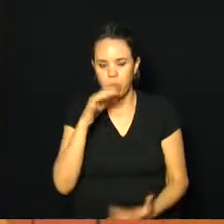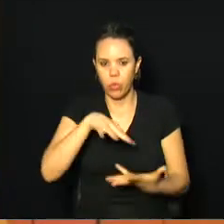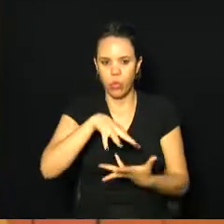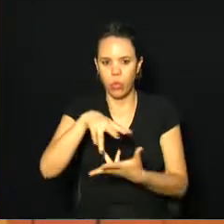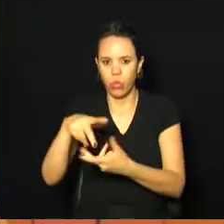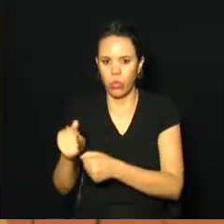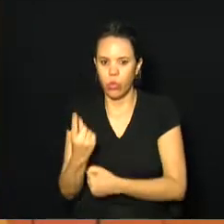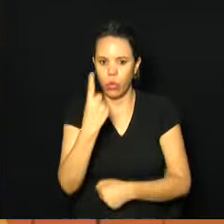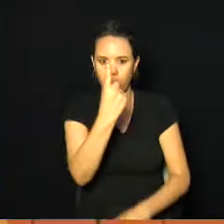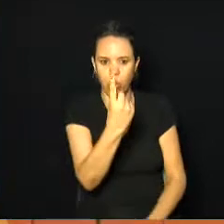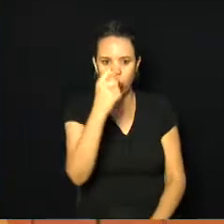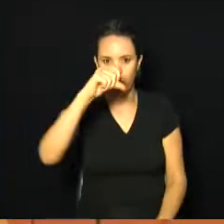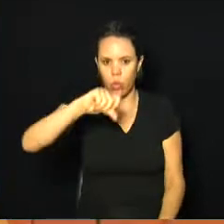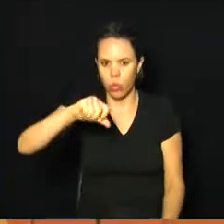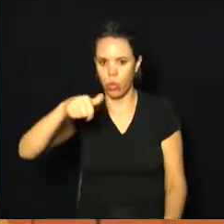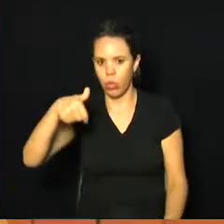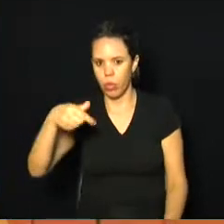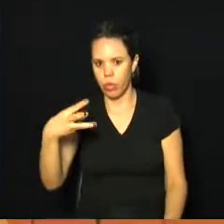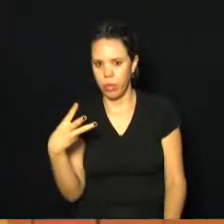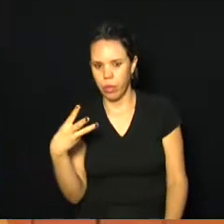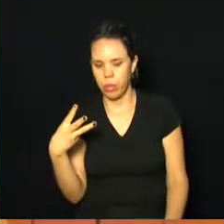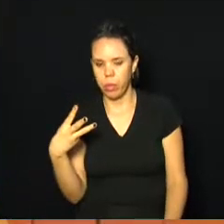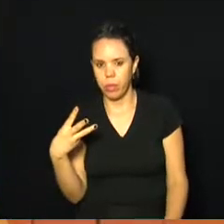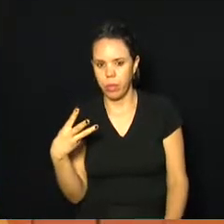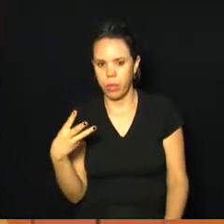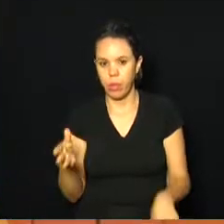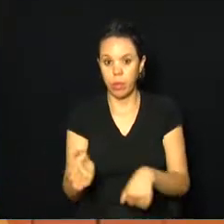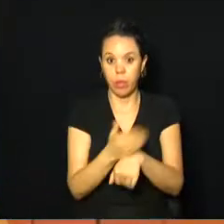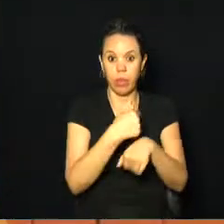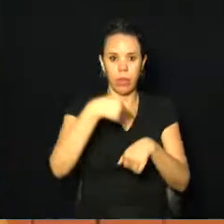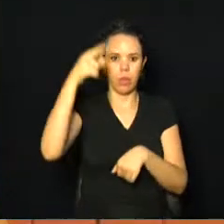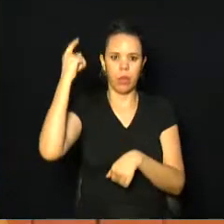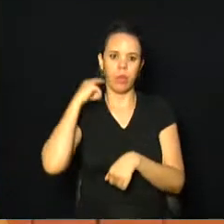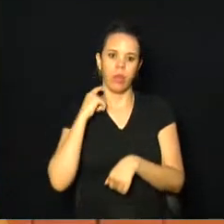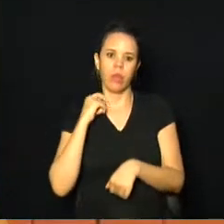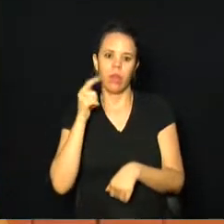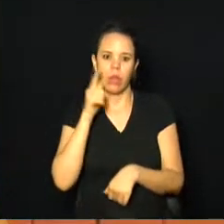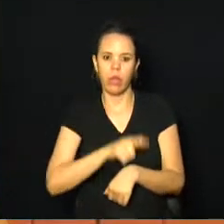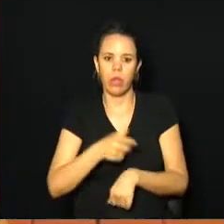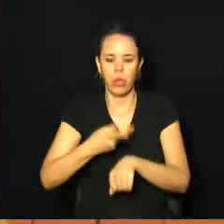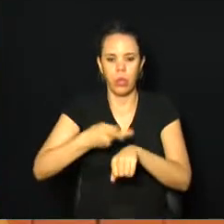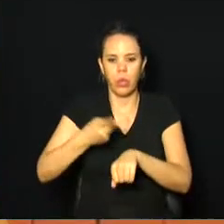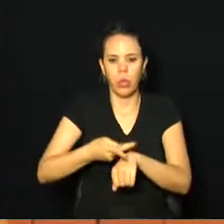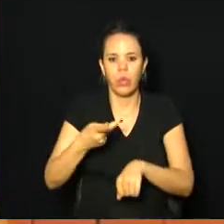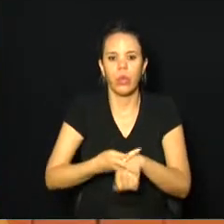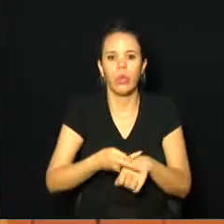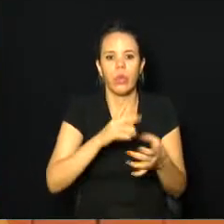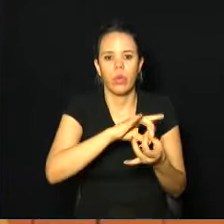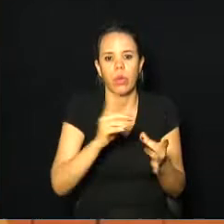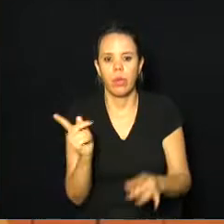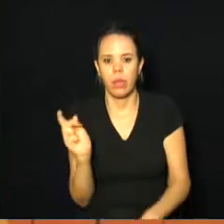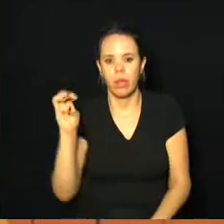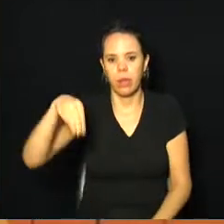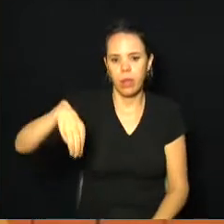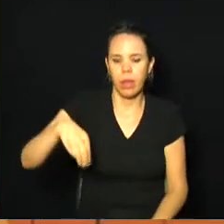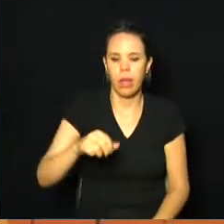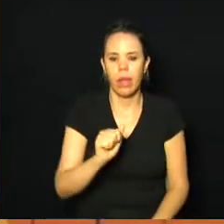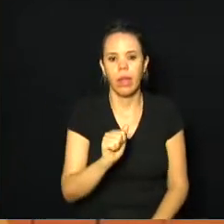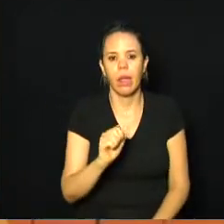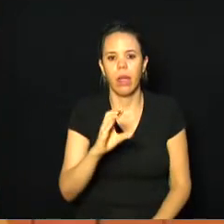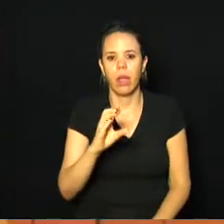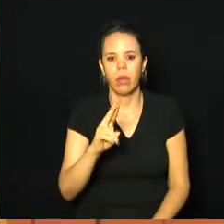de 1993. Antes disso, conquistou a prata nos Jogos Pan-Americanos em Havana,